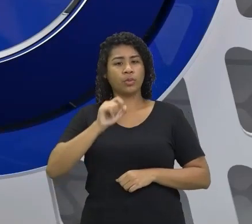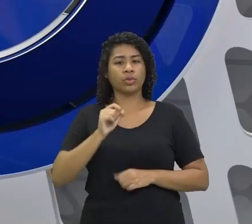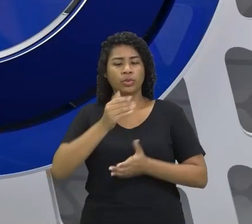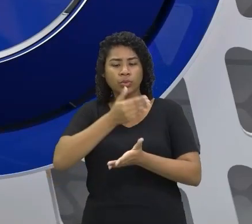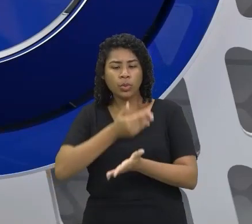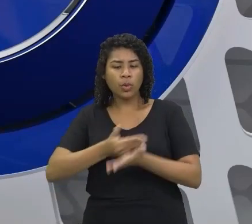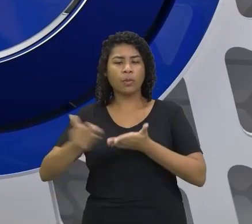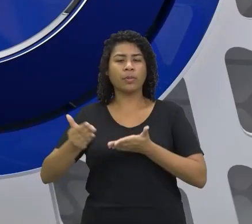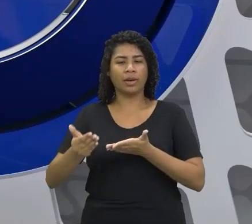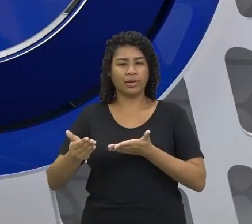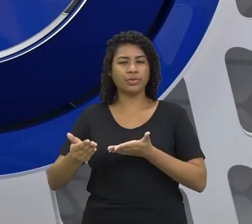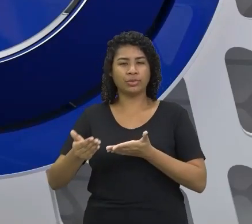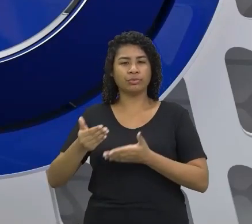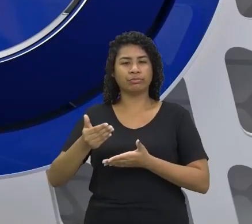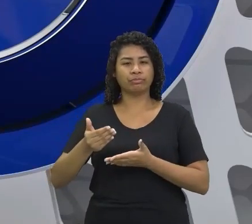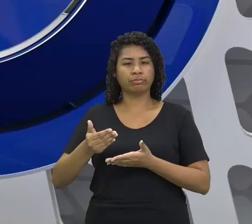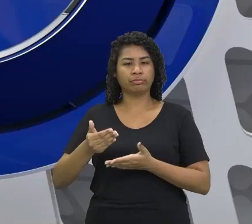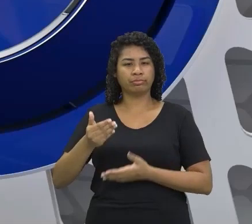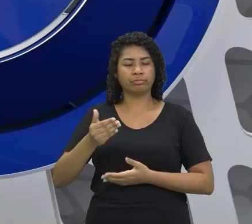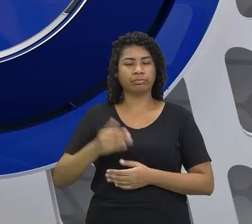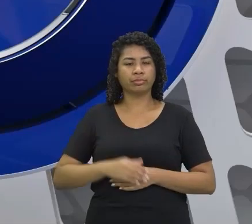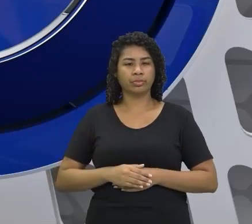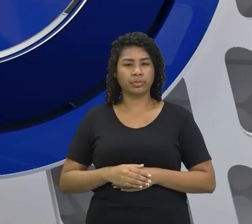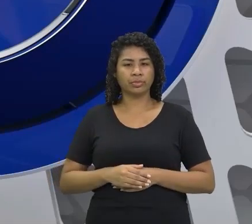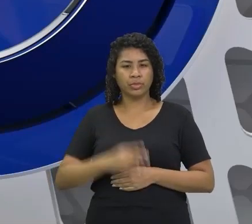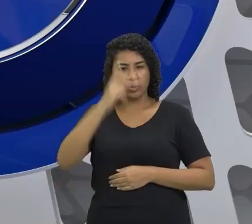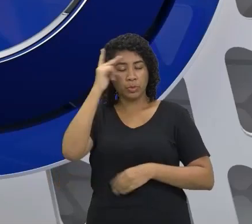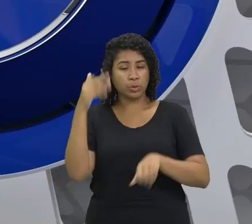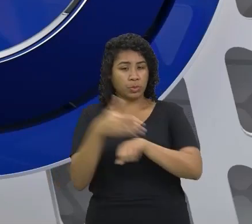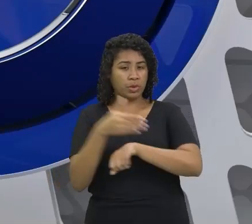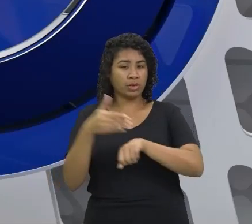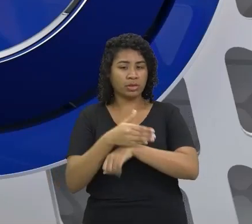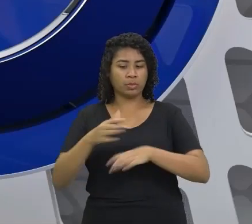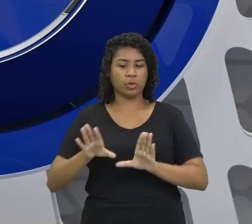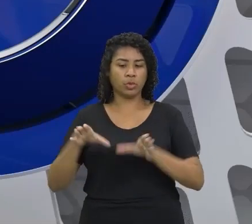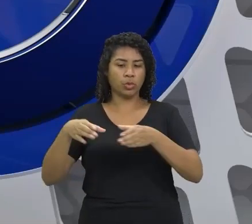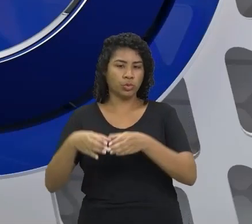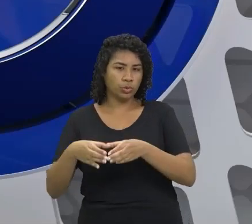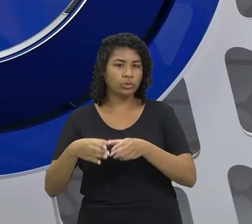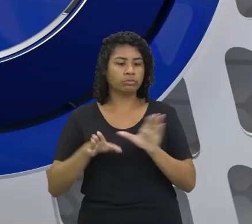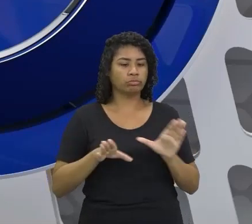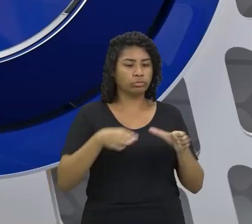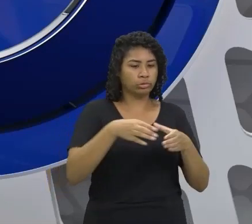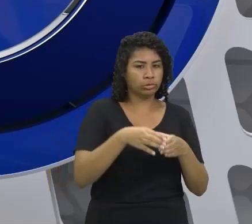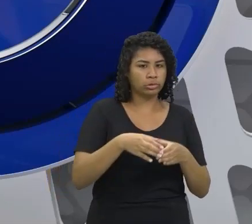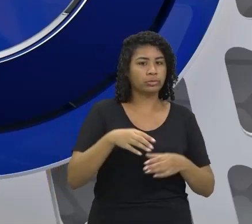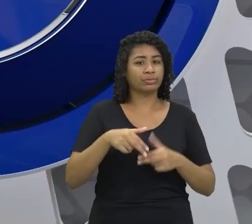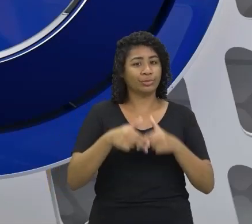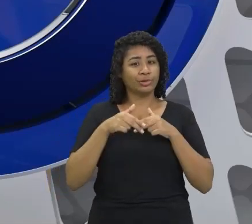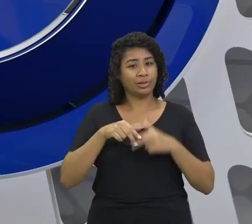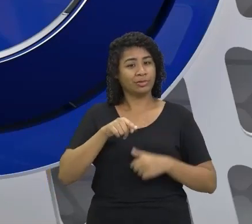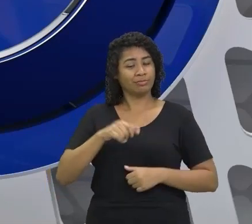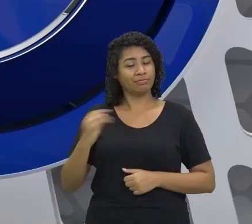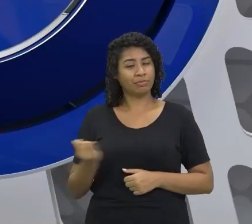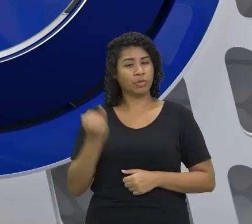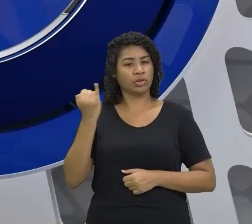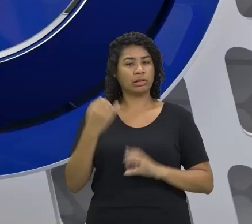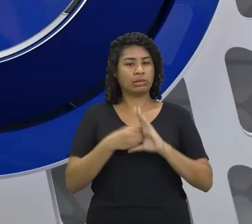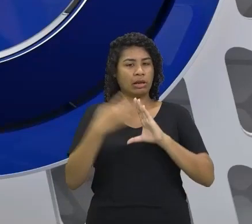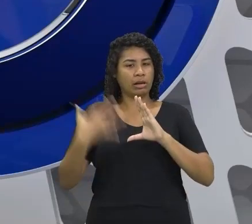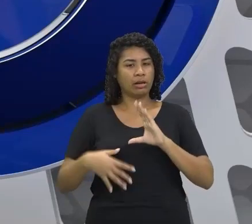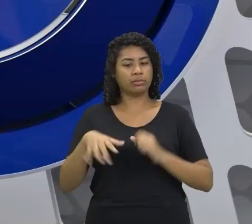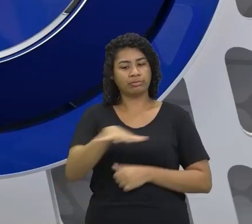quanto entre os Yanomamis, mas frisando características que são muito caras das comunidades indígenas, no terreno